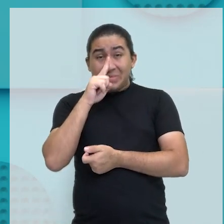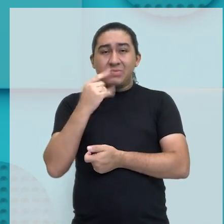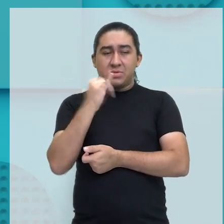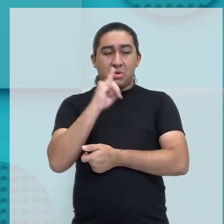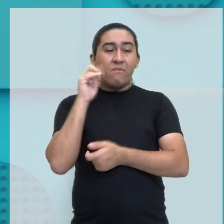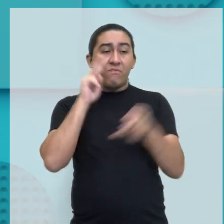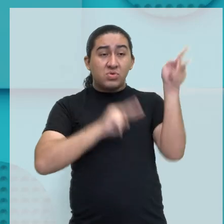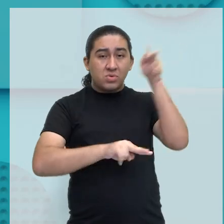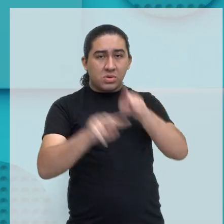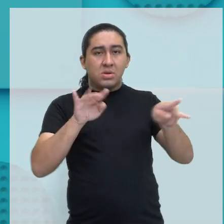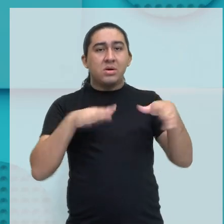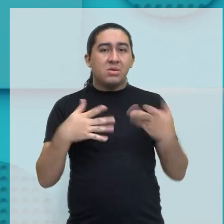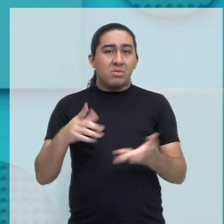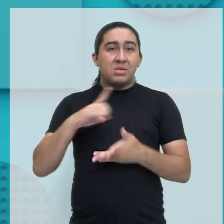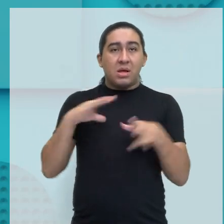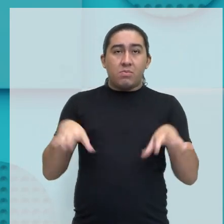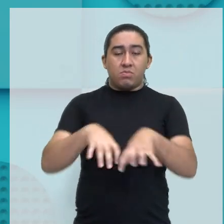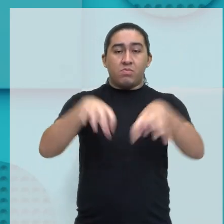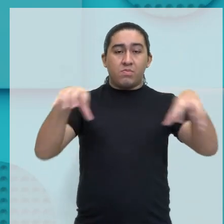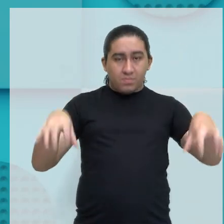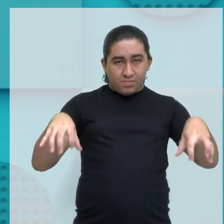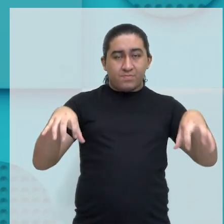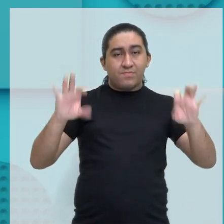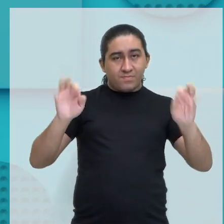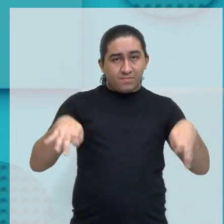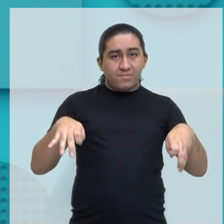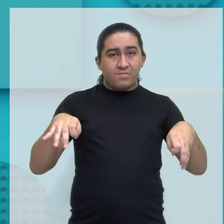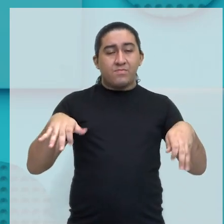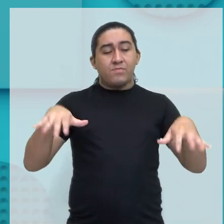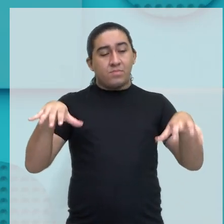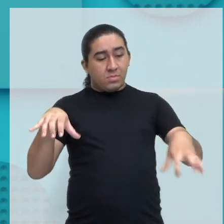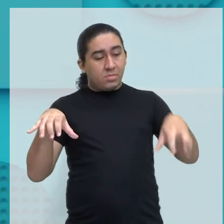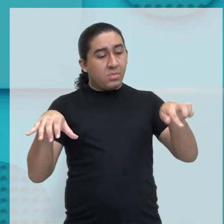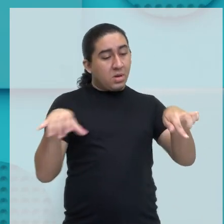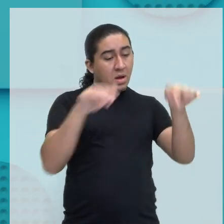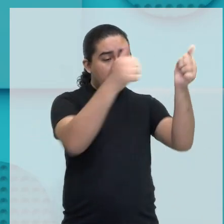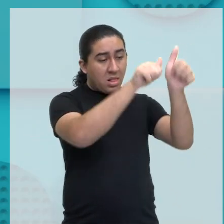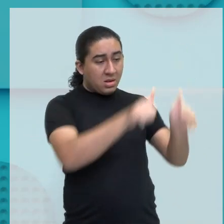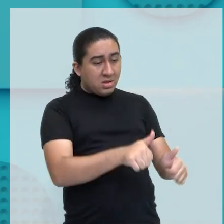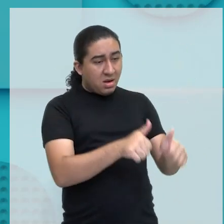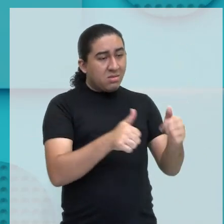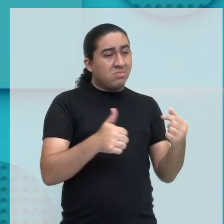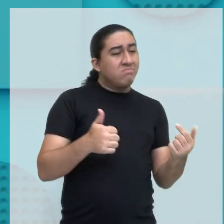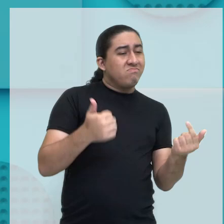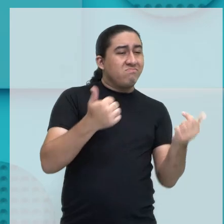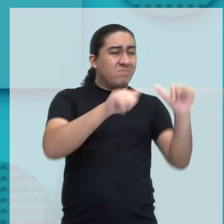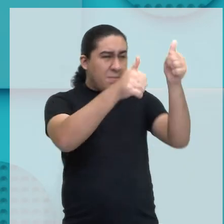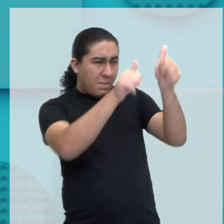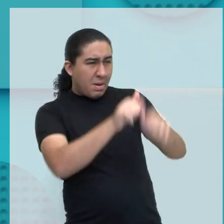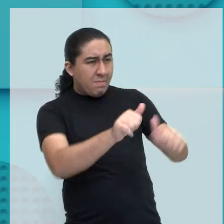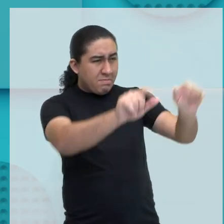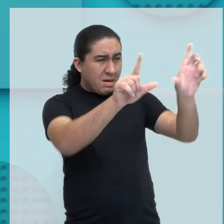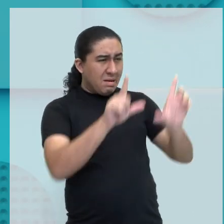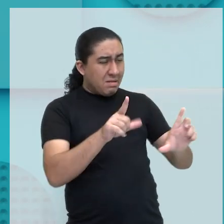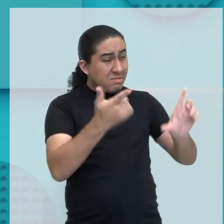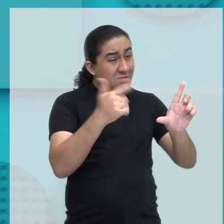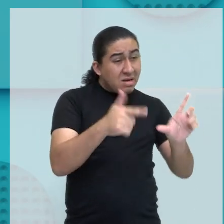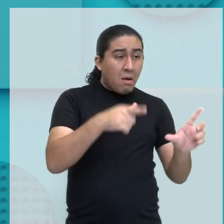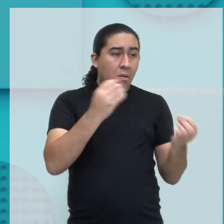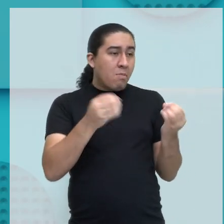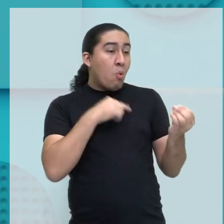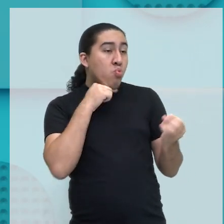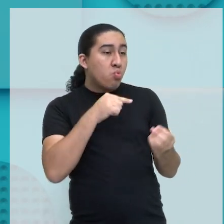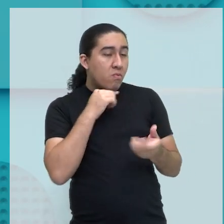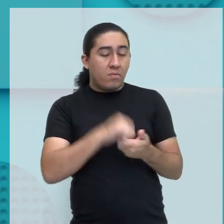Então, ele vai analítico e sintético. Analítico, analisar, eu não consigo mais identificar. Período